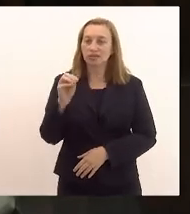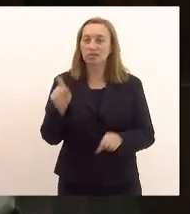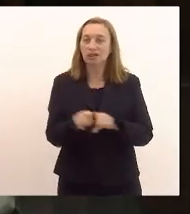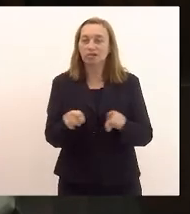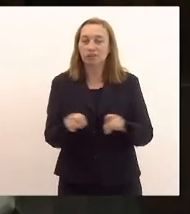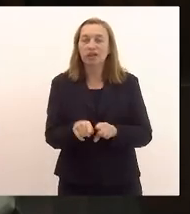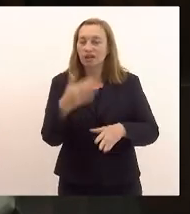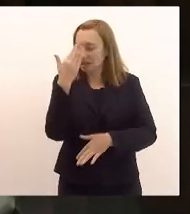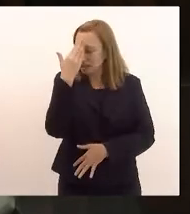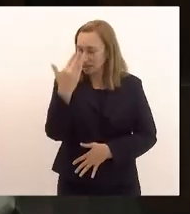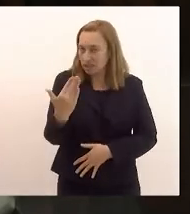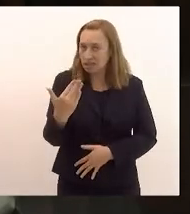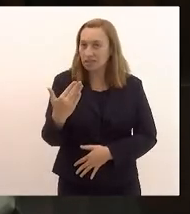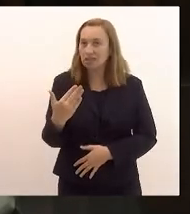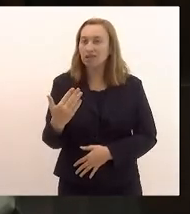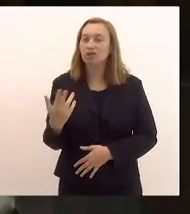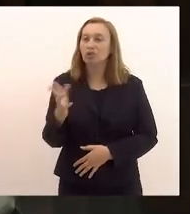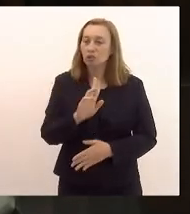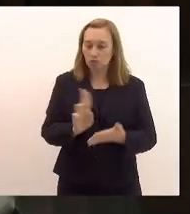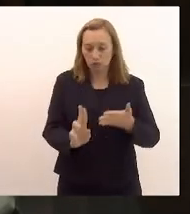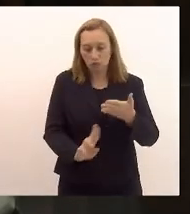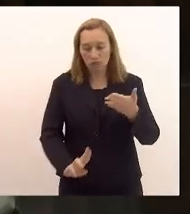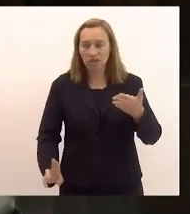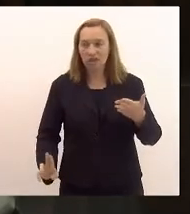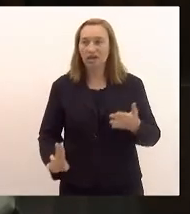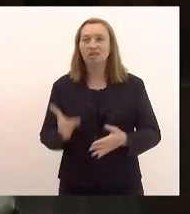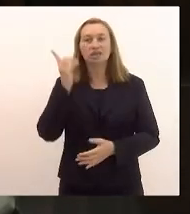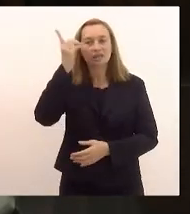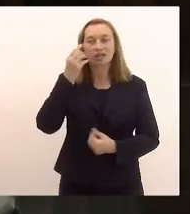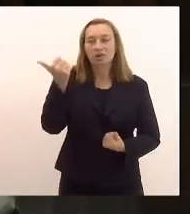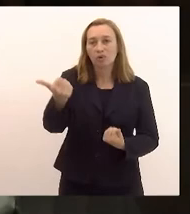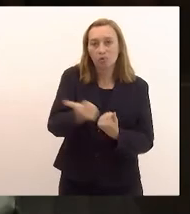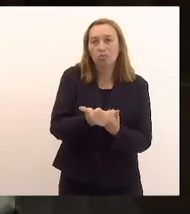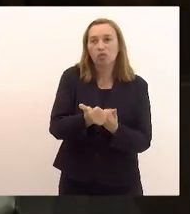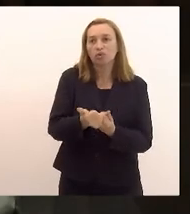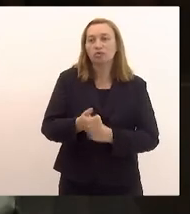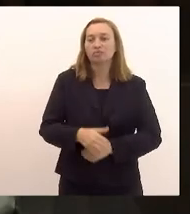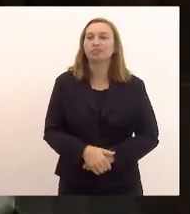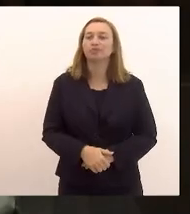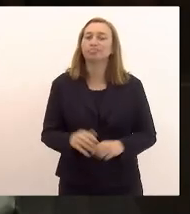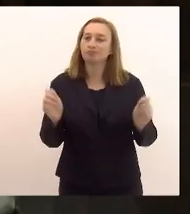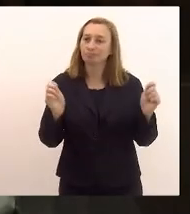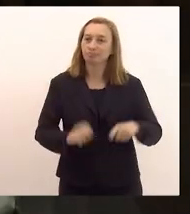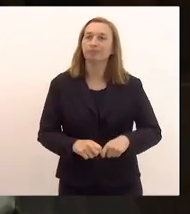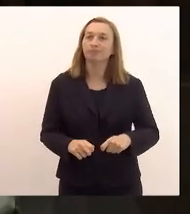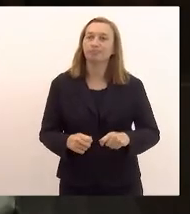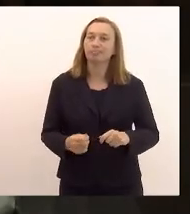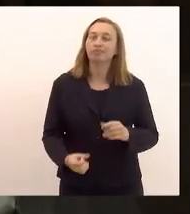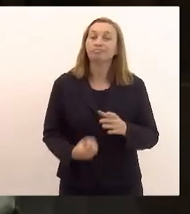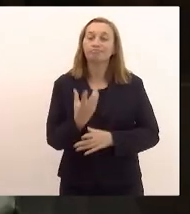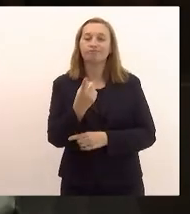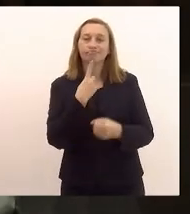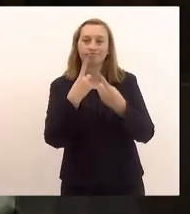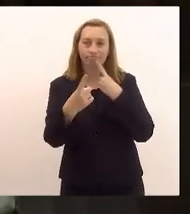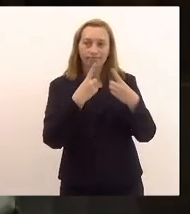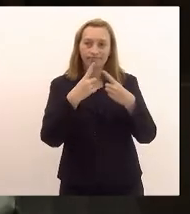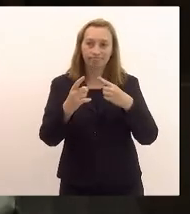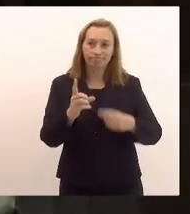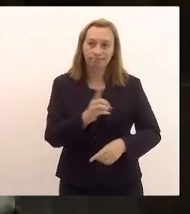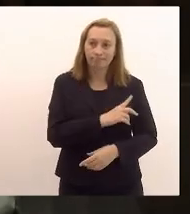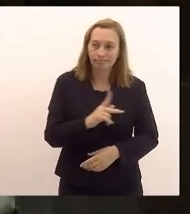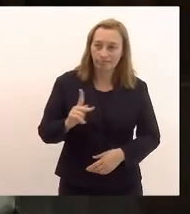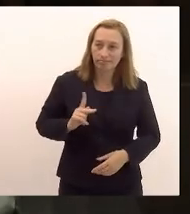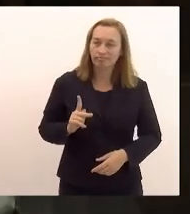então queria muito agradecer nominando cada um desses deputados o apoio EA possibilidade de construção de diálogos com a